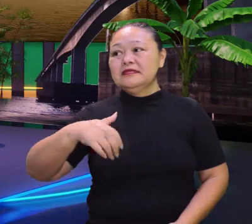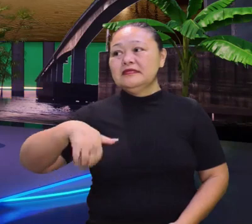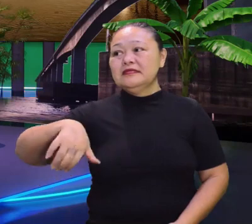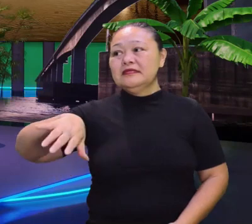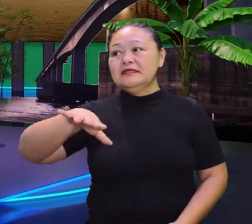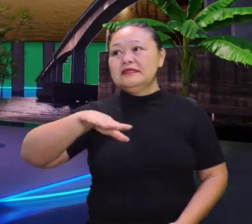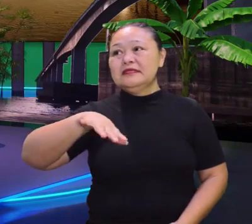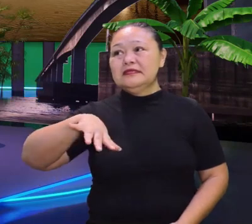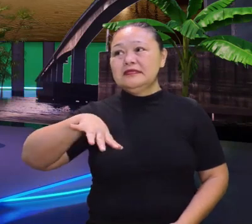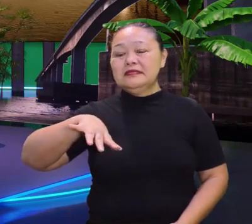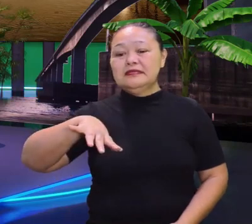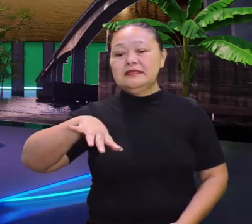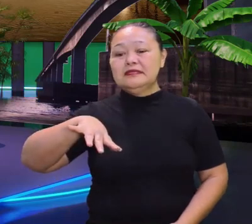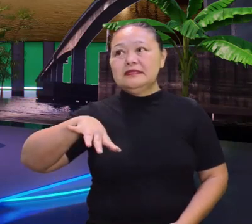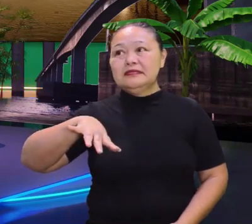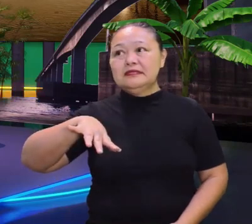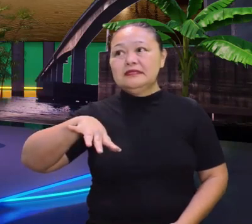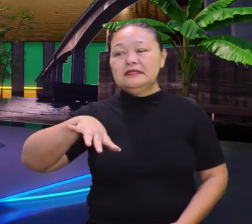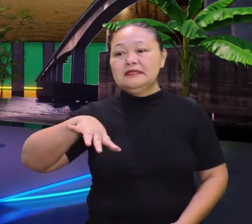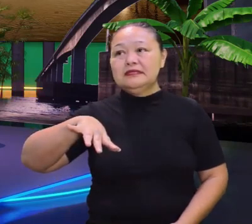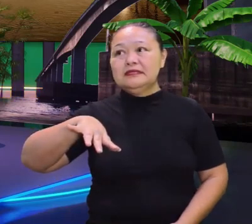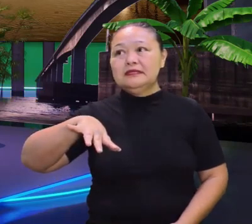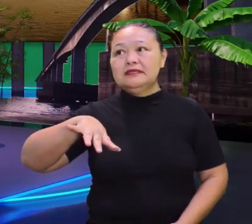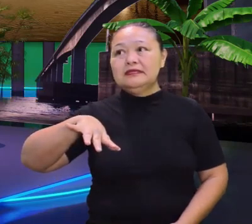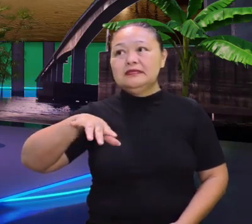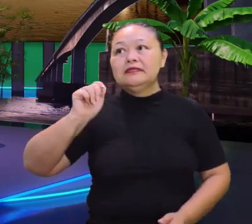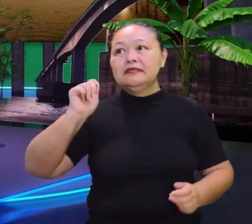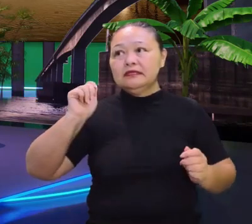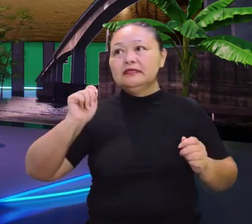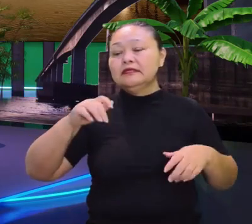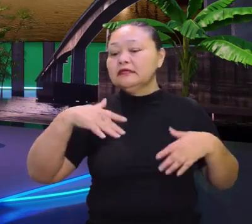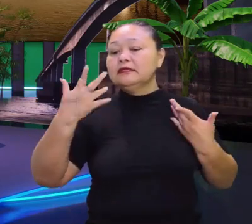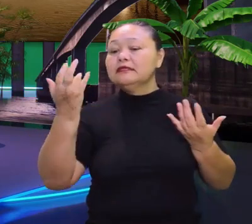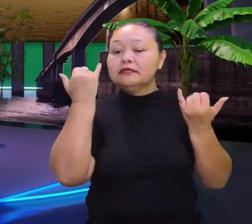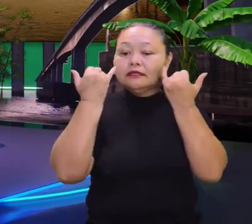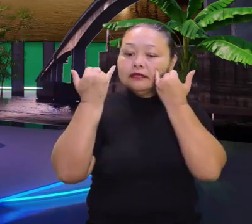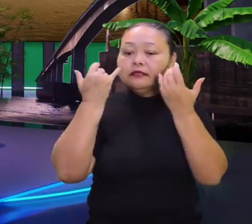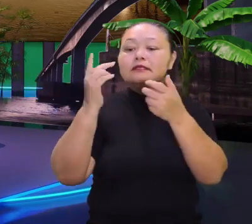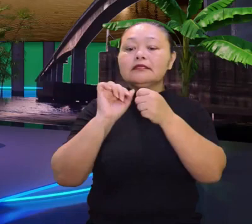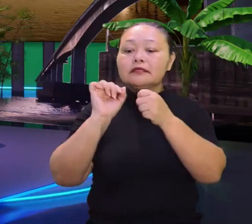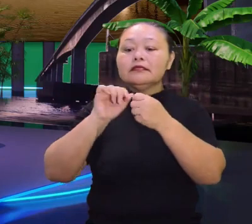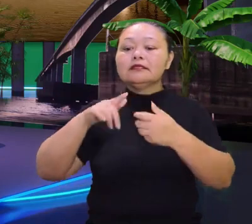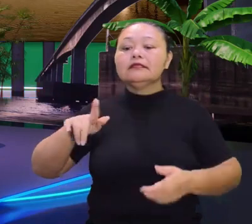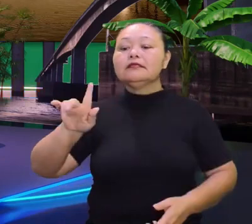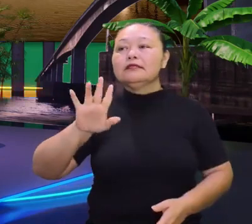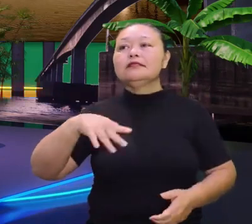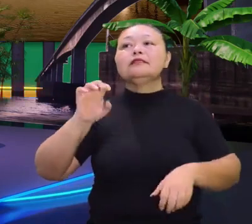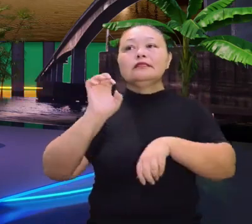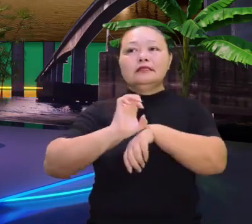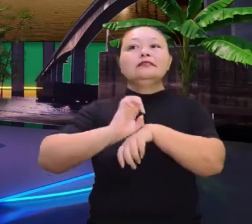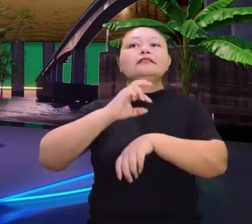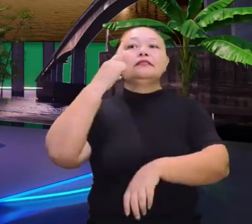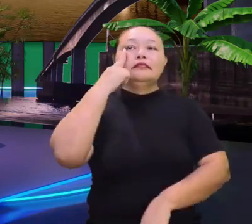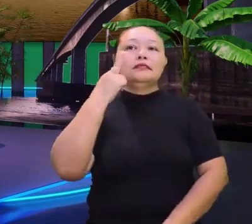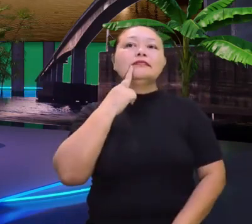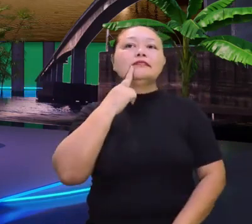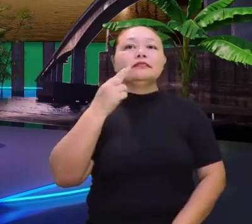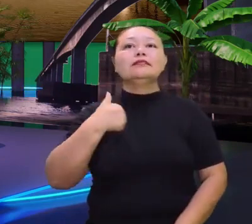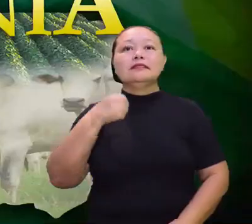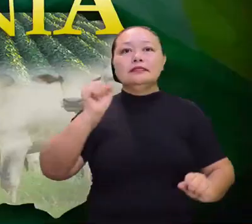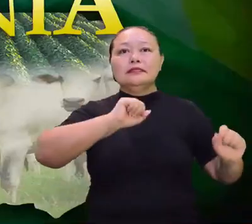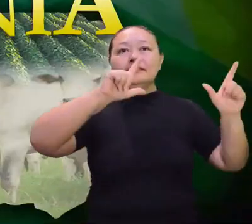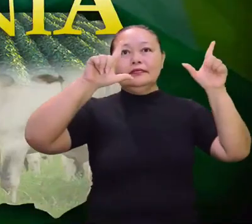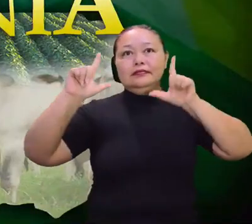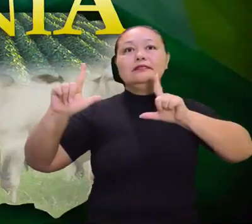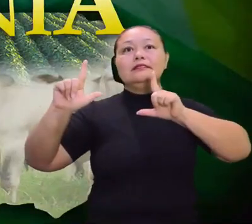essa questão da revisão para a gente poder mais informações sobre a geologia do estado de Rondônia. Beleza? Vamos lá no